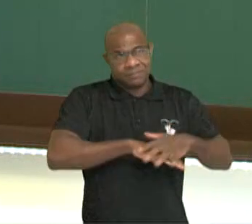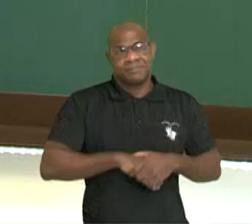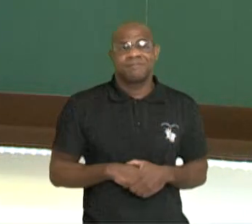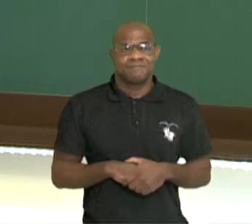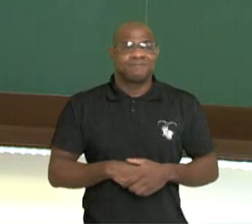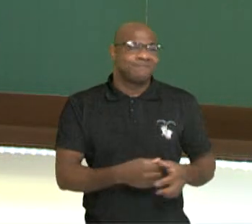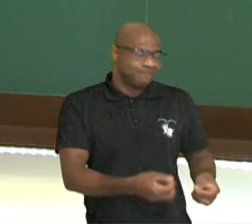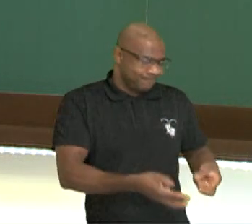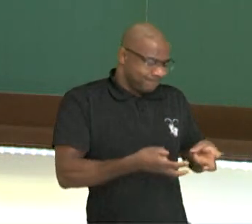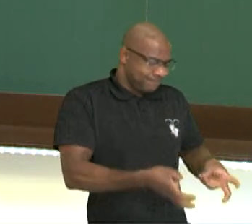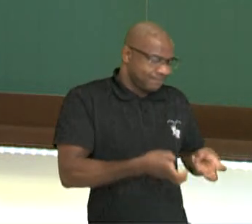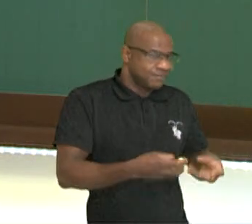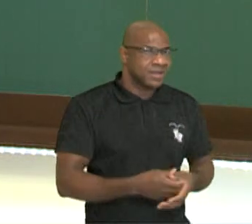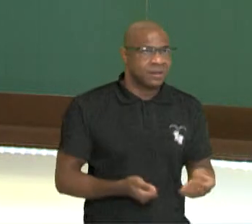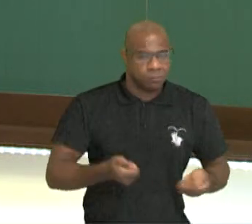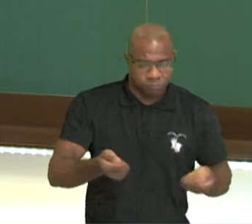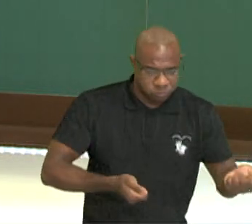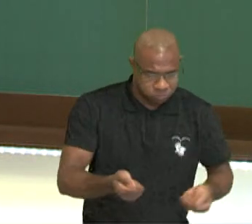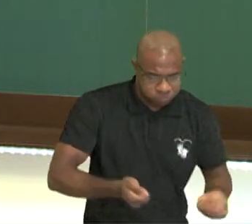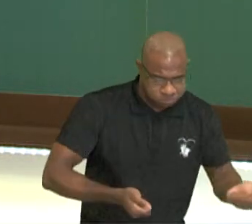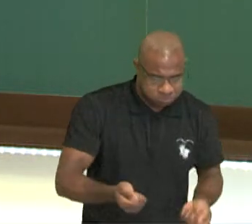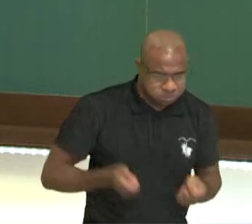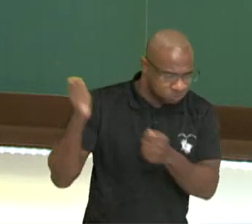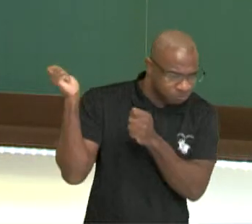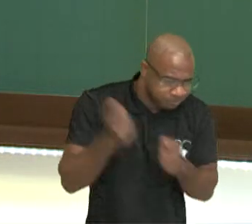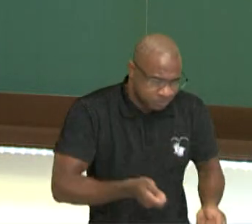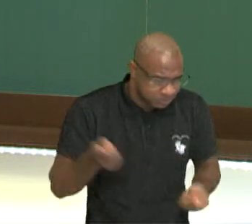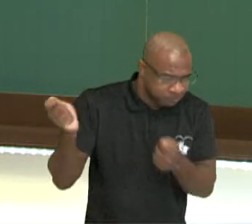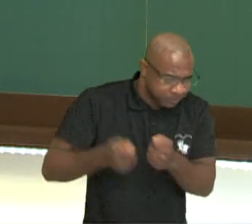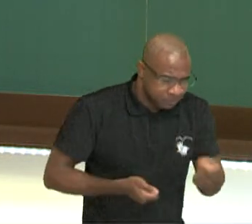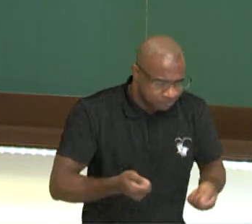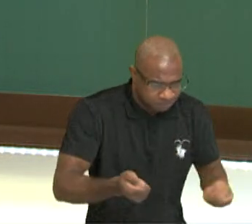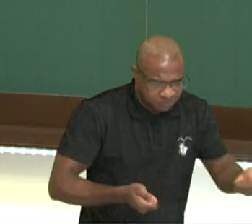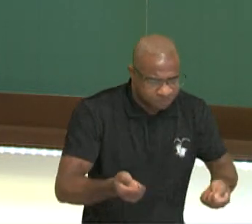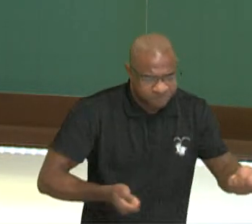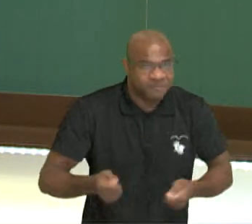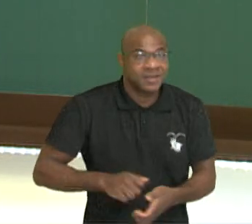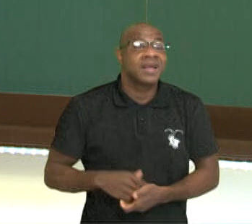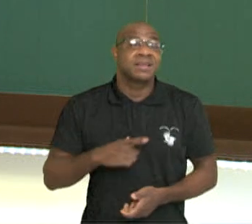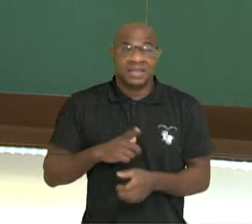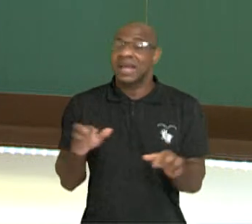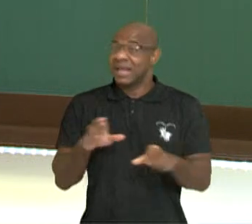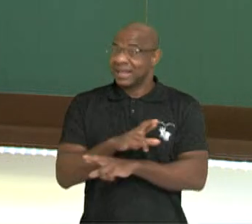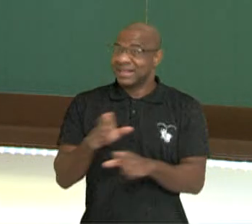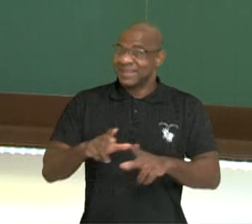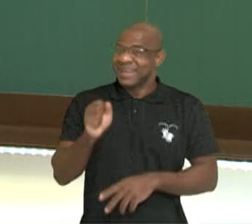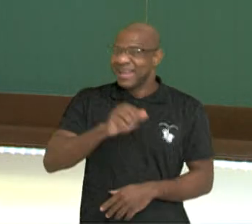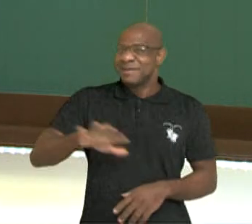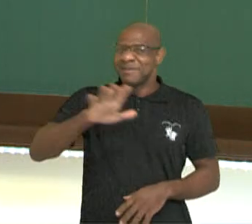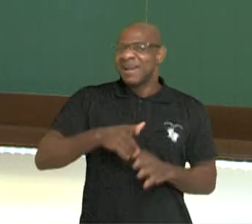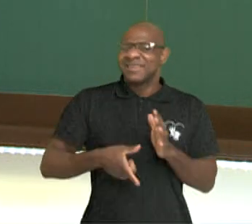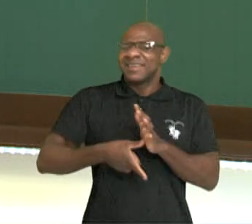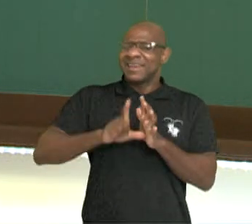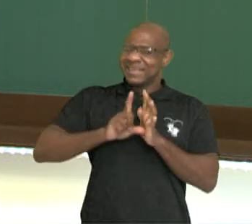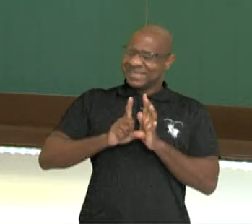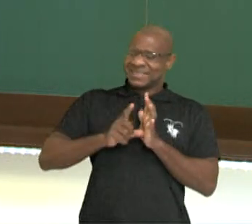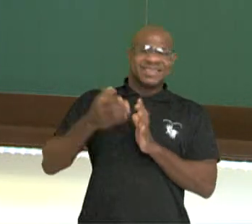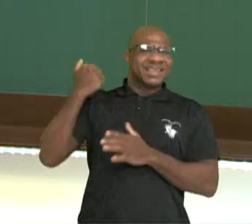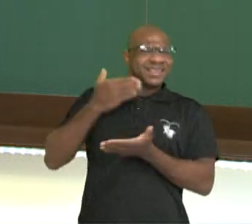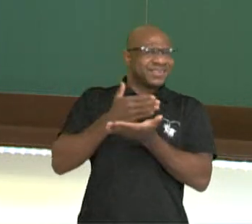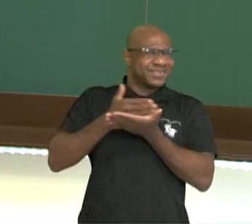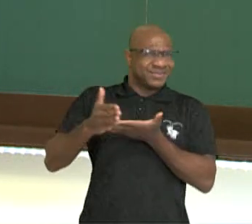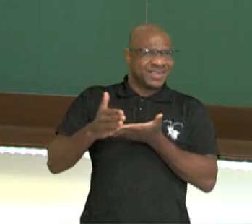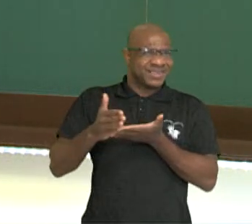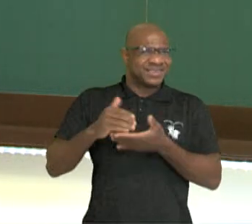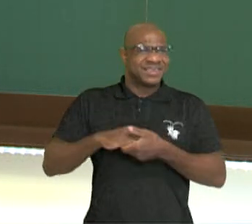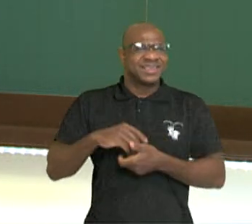nós temos uma relação com aquela imagem lá no começo. Lembra quando nós observamos a imagem